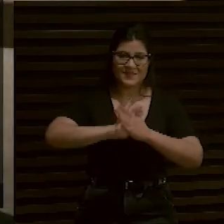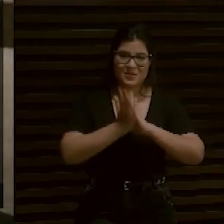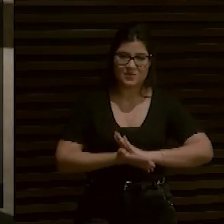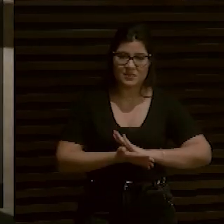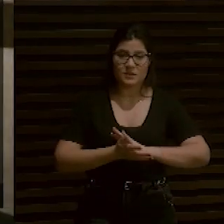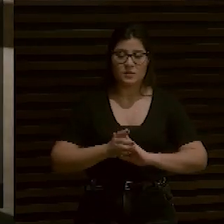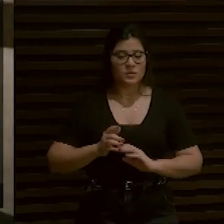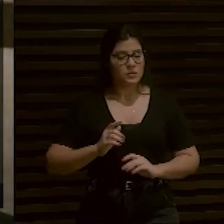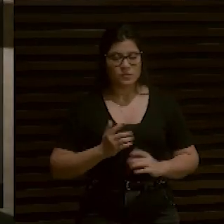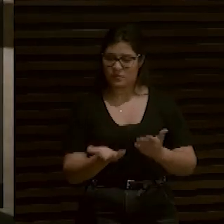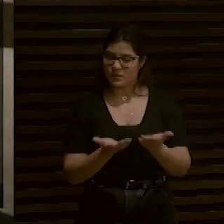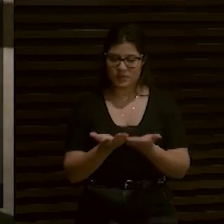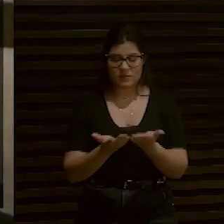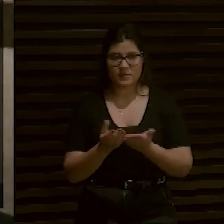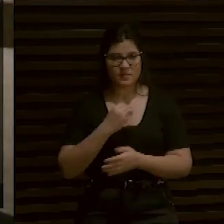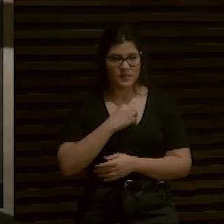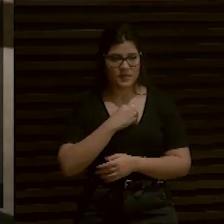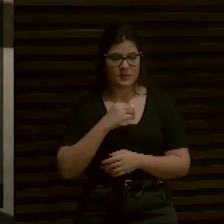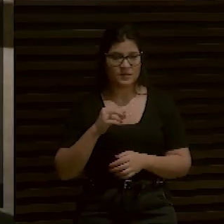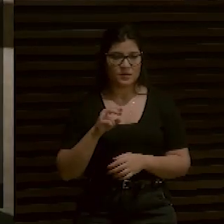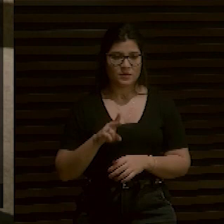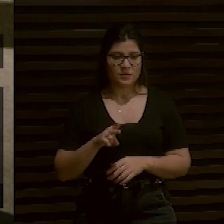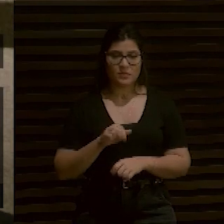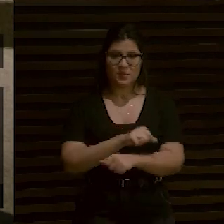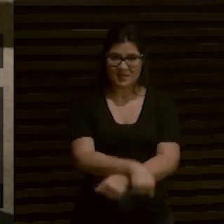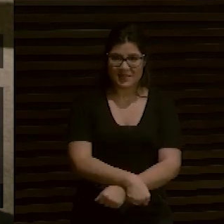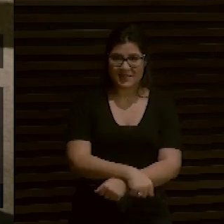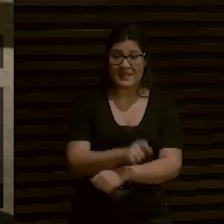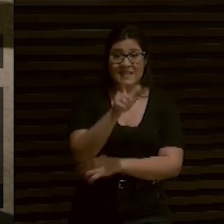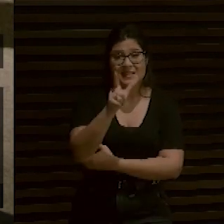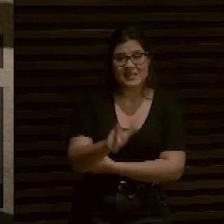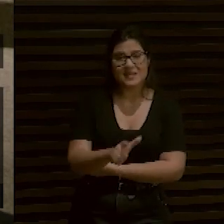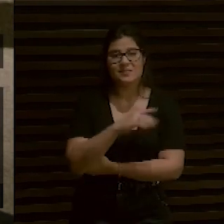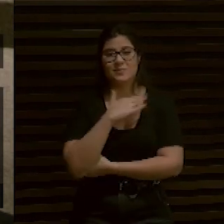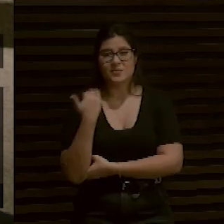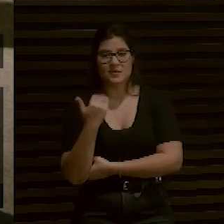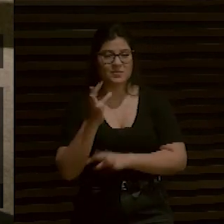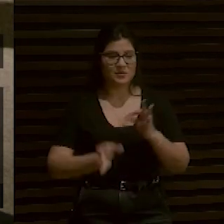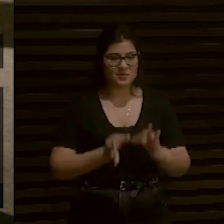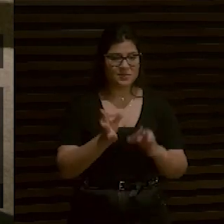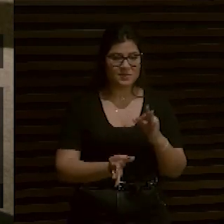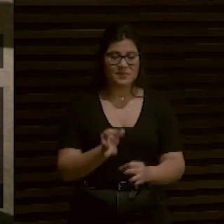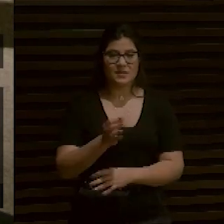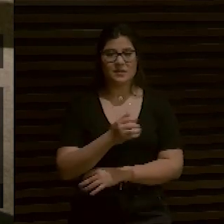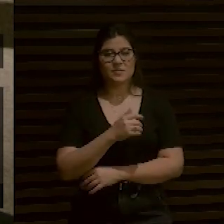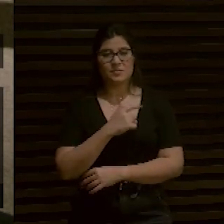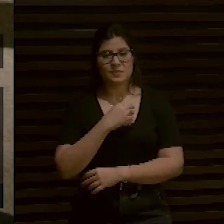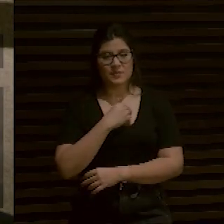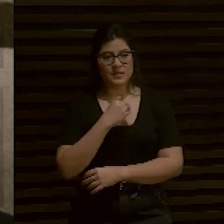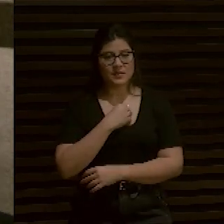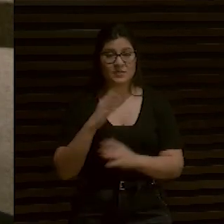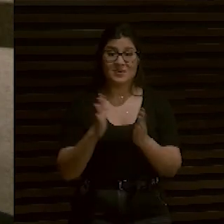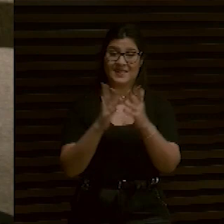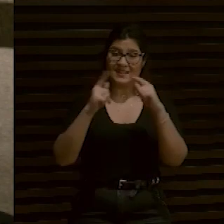não sirvamos o pecado como escravos. Porquanto, quem morreu está justificado do pecado.